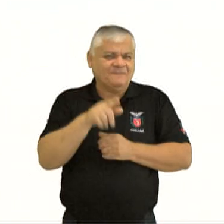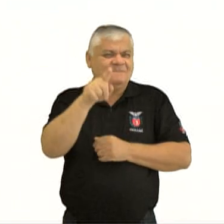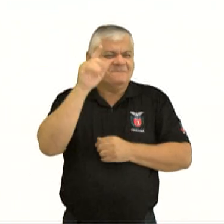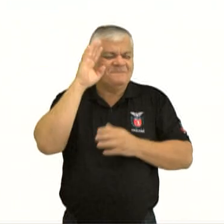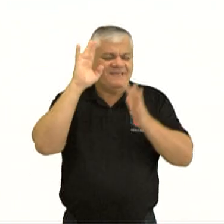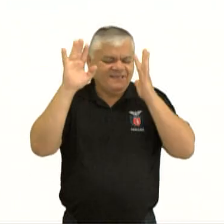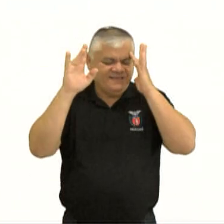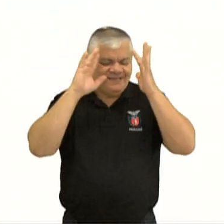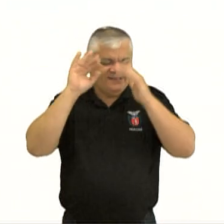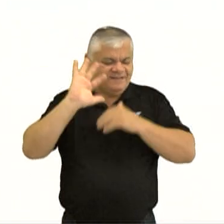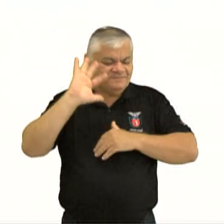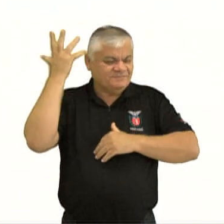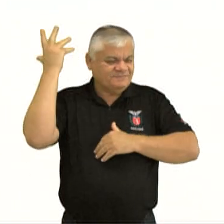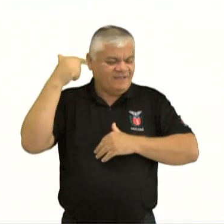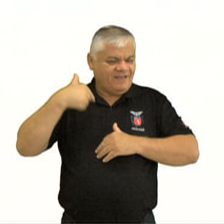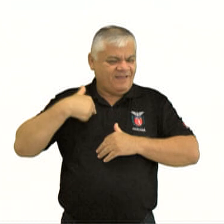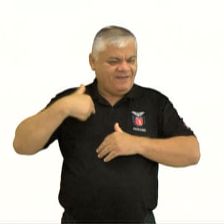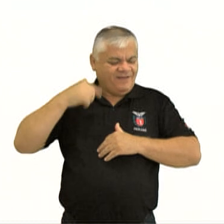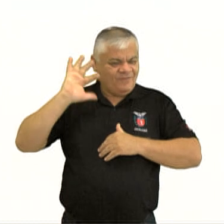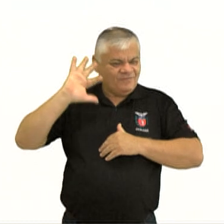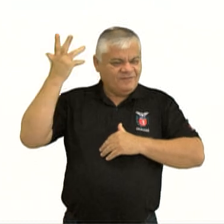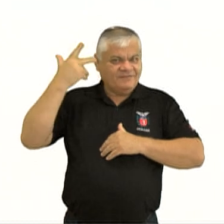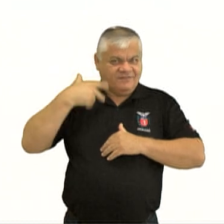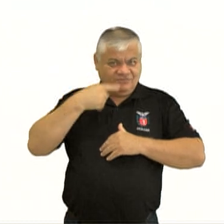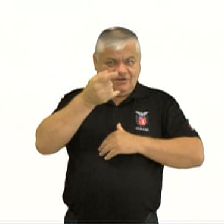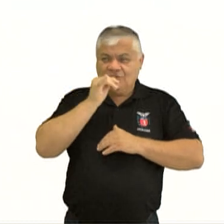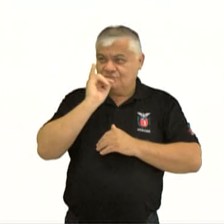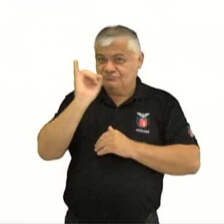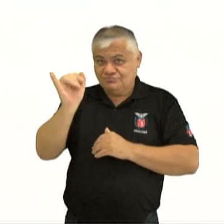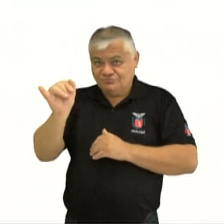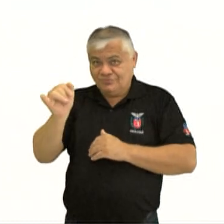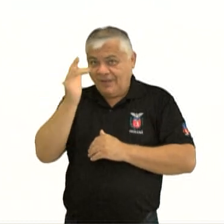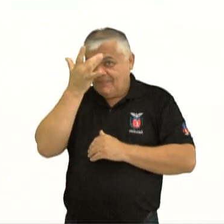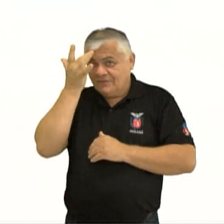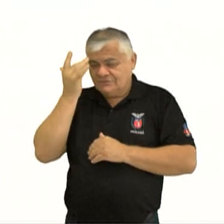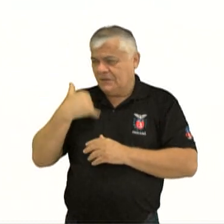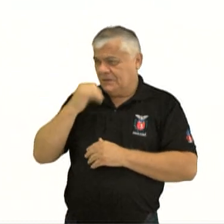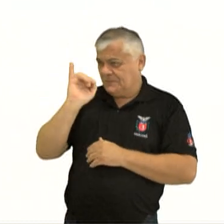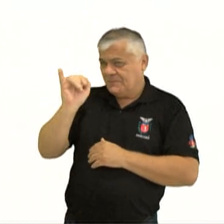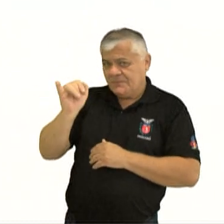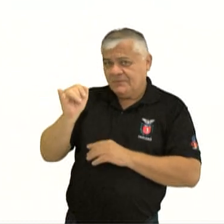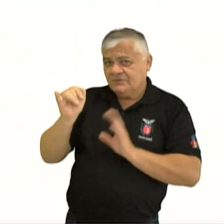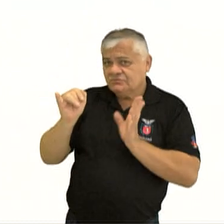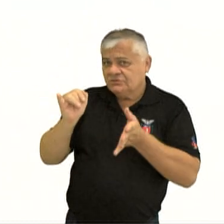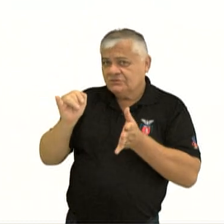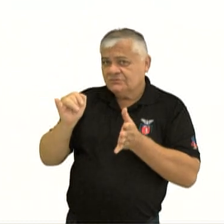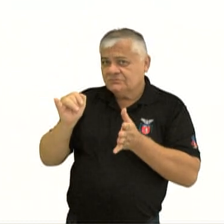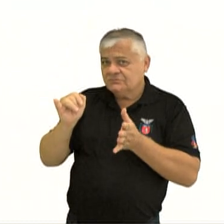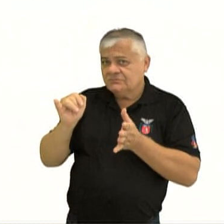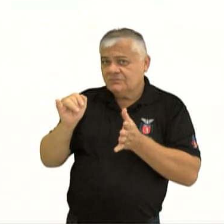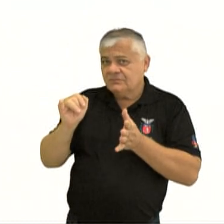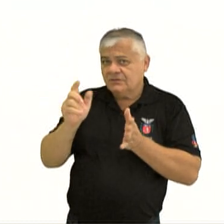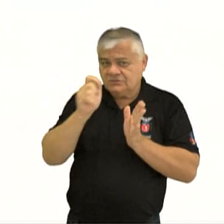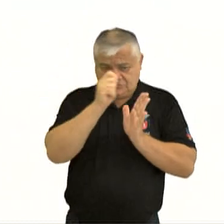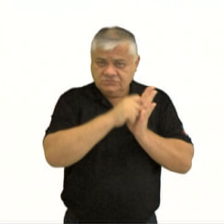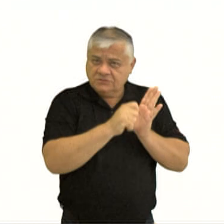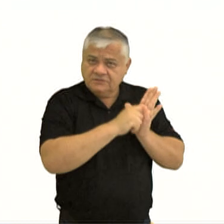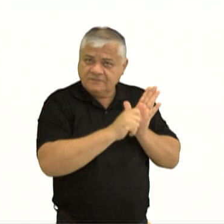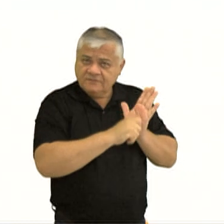Você contou para alguém? Ai, ai, ai, contou ou não contou? Fala só para mim. Você escreveu sobre isso?